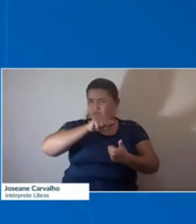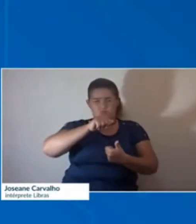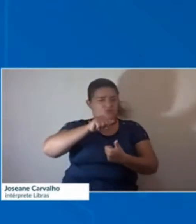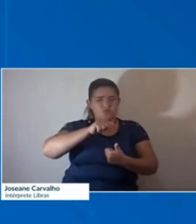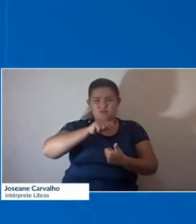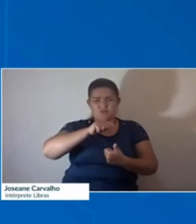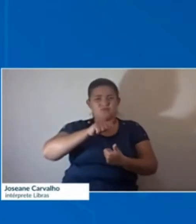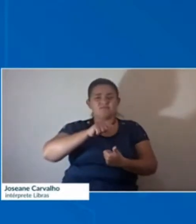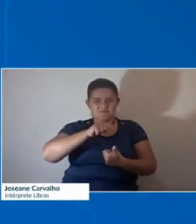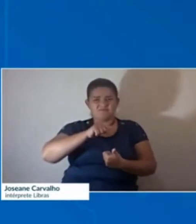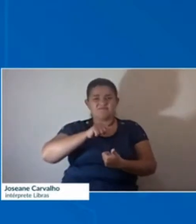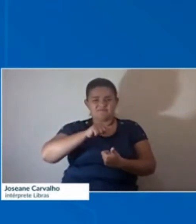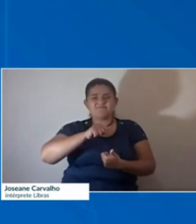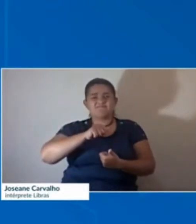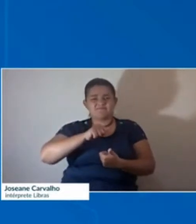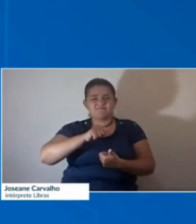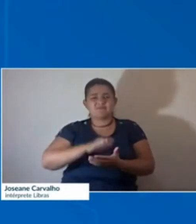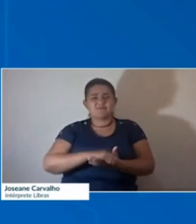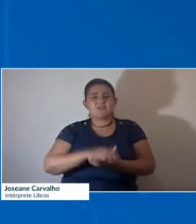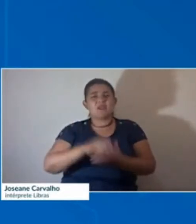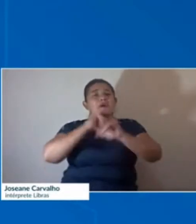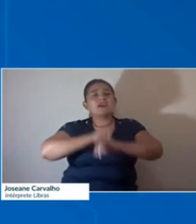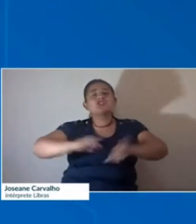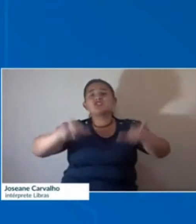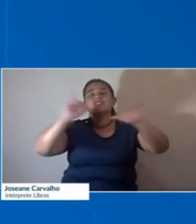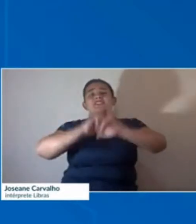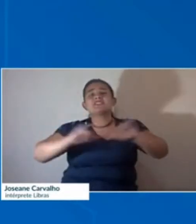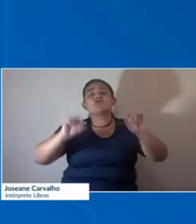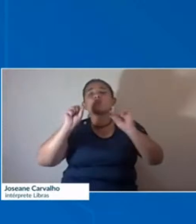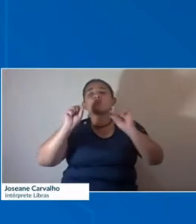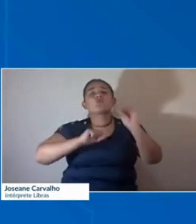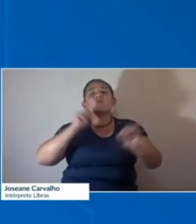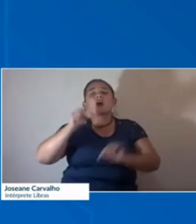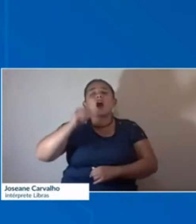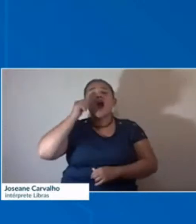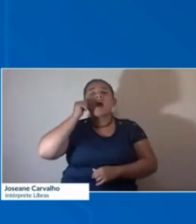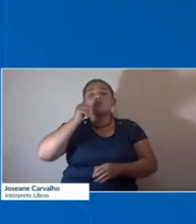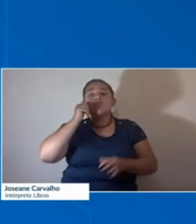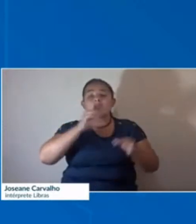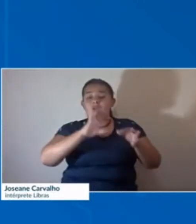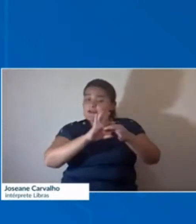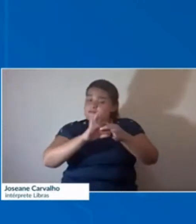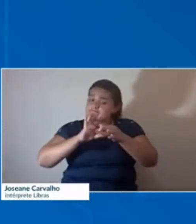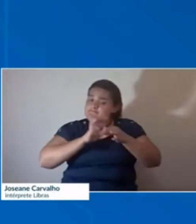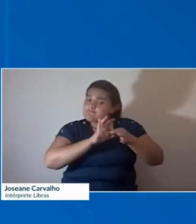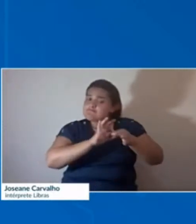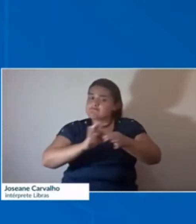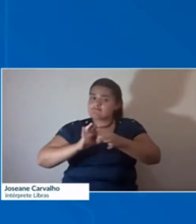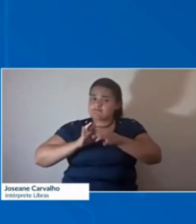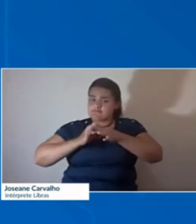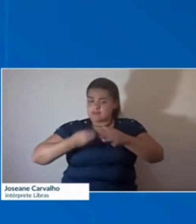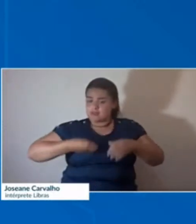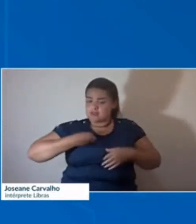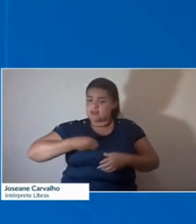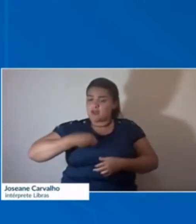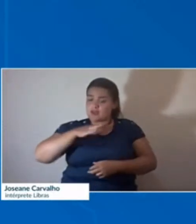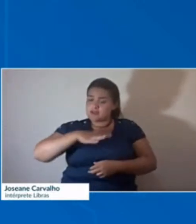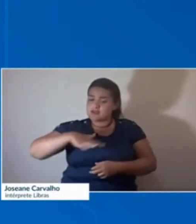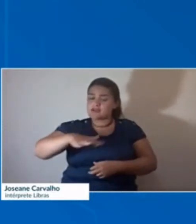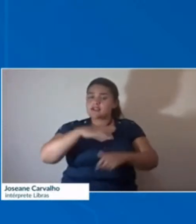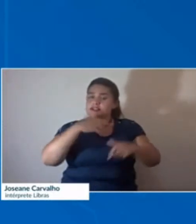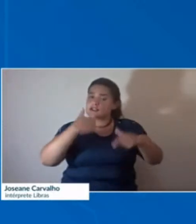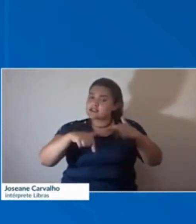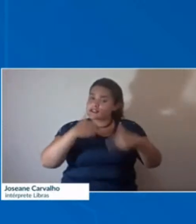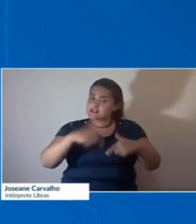no mundo de uma maneira geral, para dizer que as mulheres se juntam para estarem presentes nesses espaços. A gente